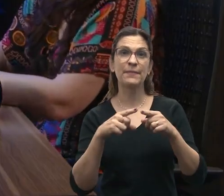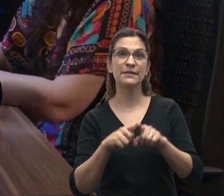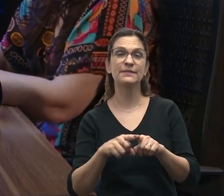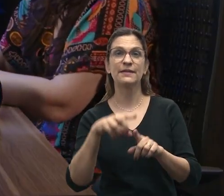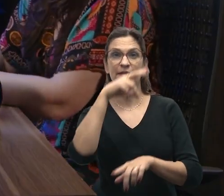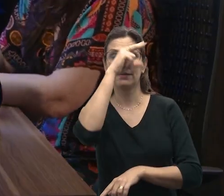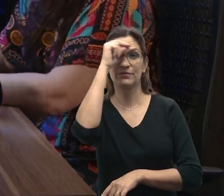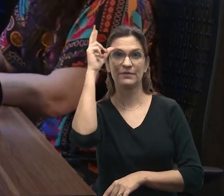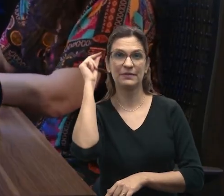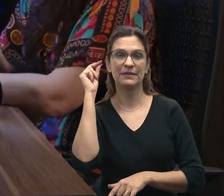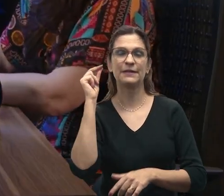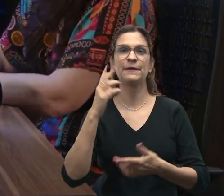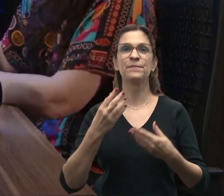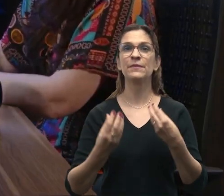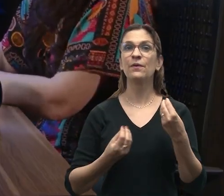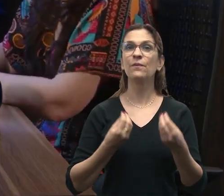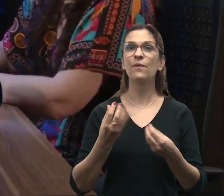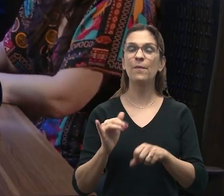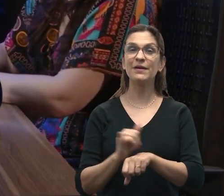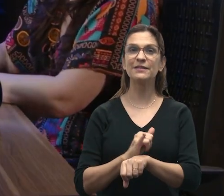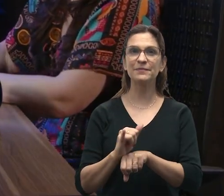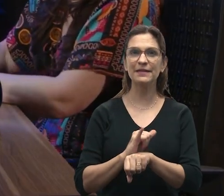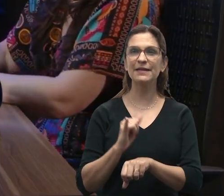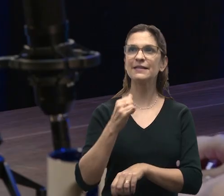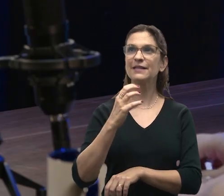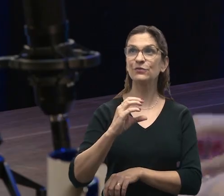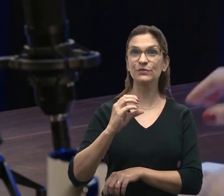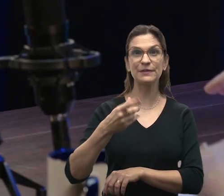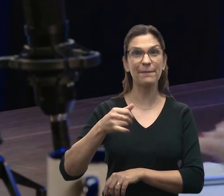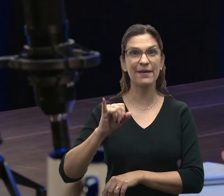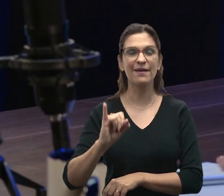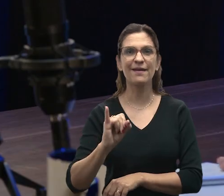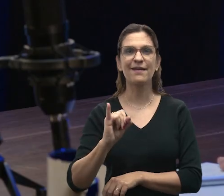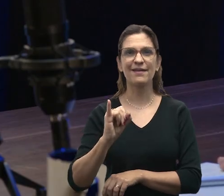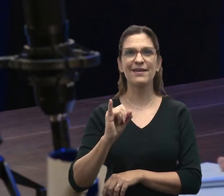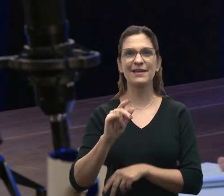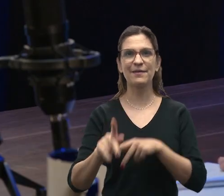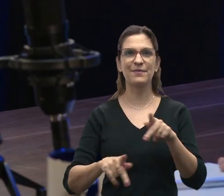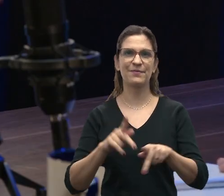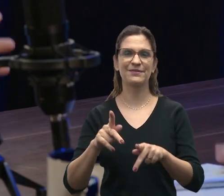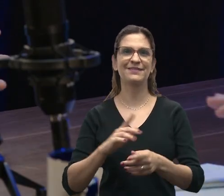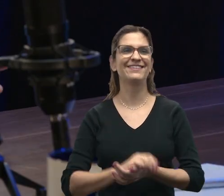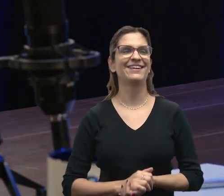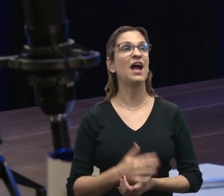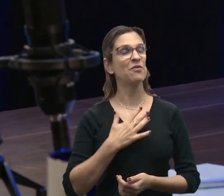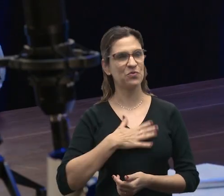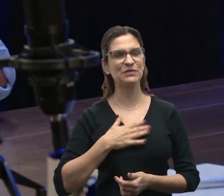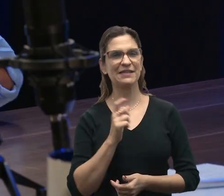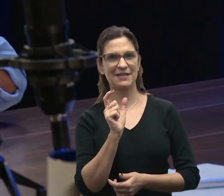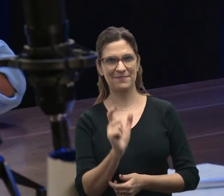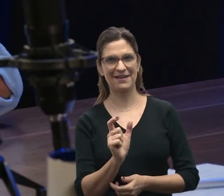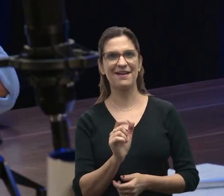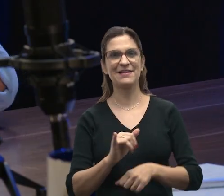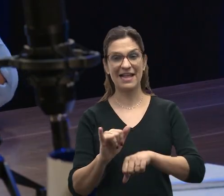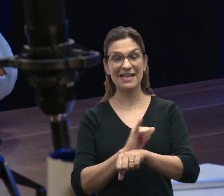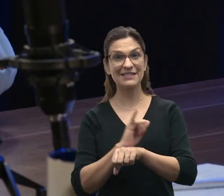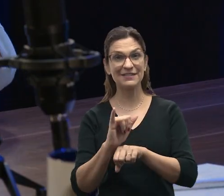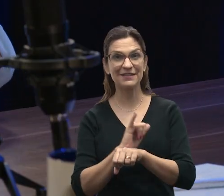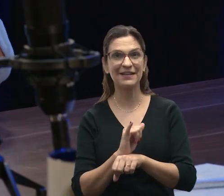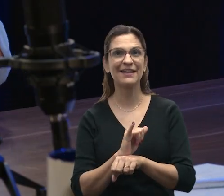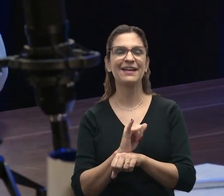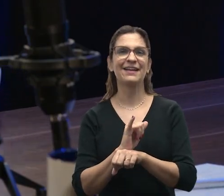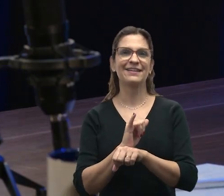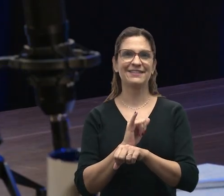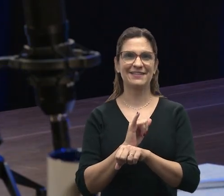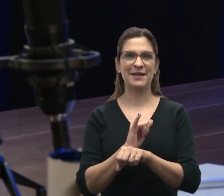se pretende aí com a CPI para a nossa população? Eu gostei muito que você falou assim, desse instrumento, para as pessoas compreenderem que a